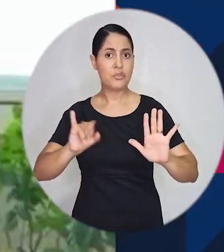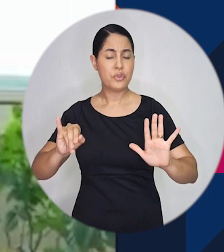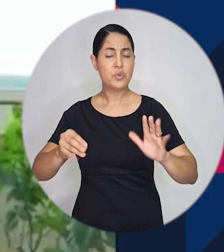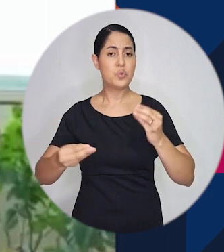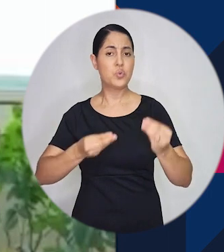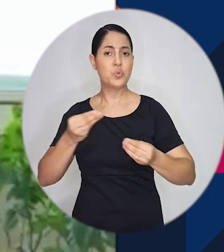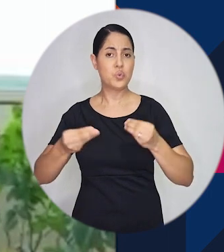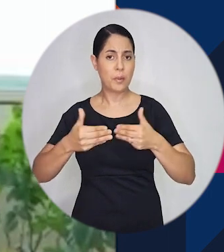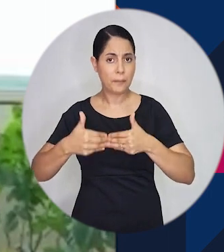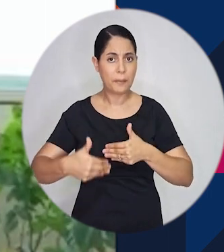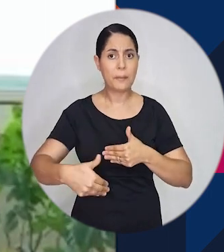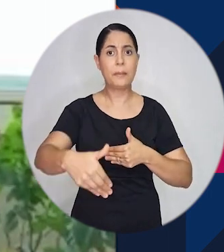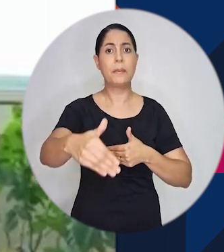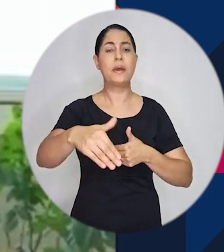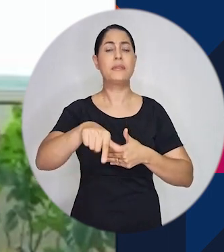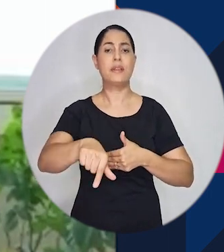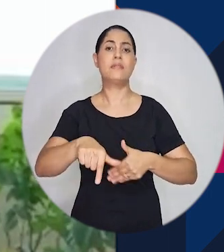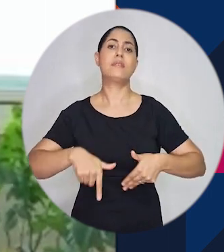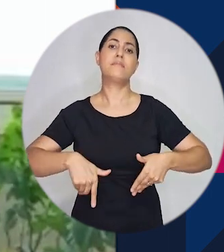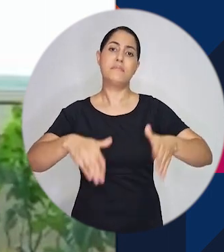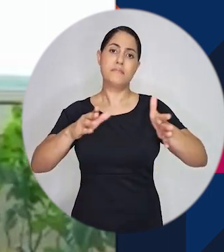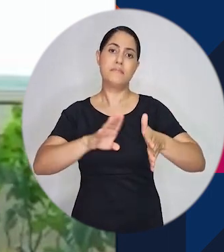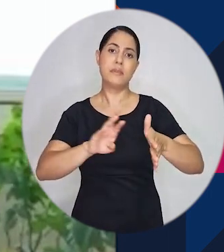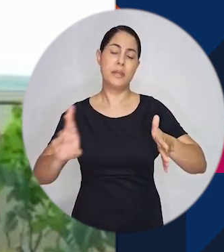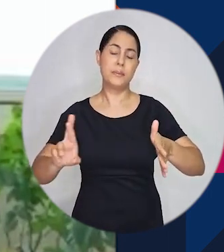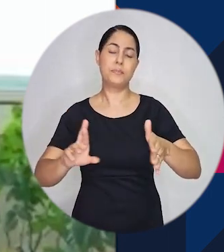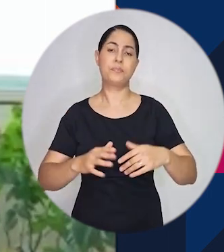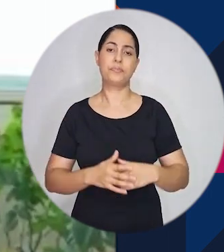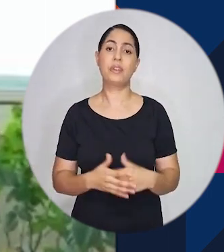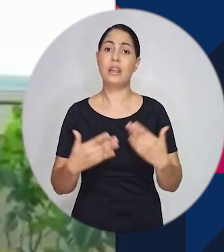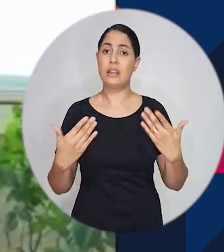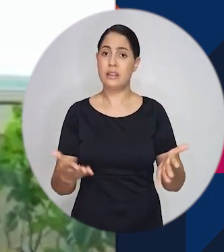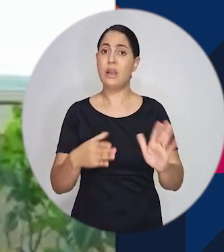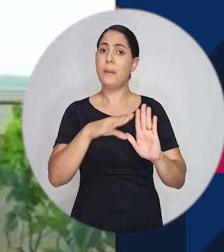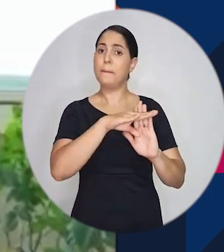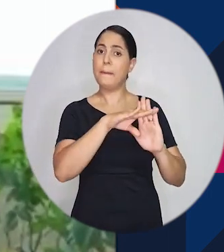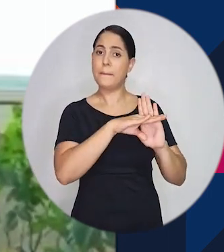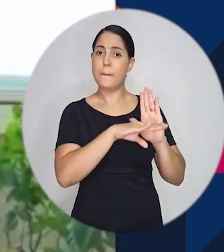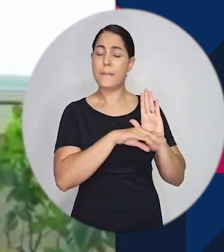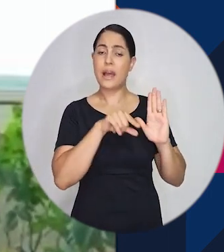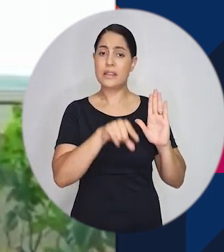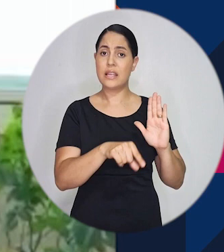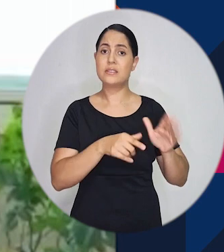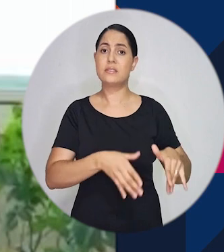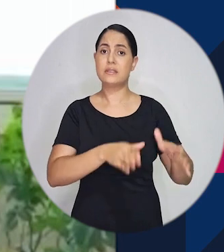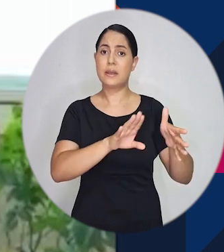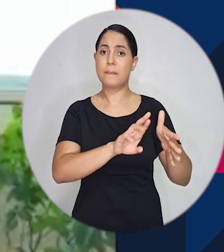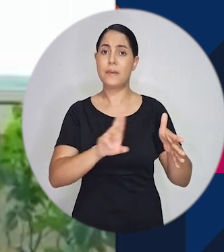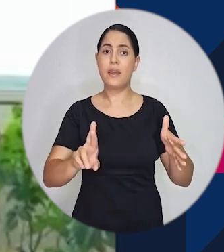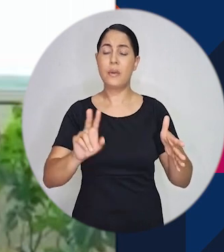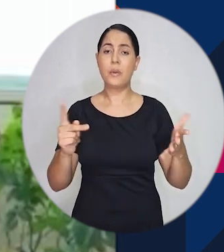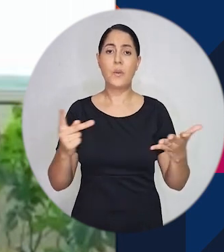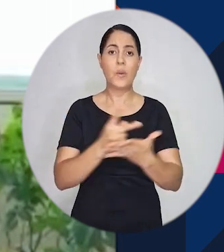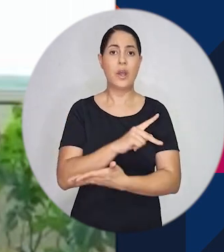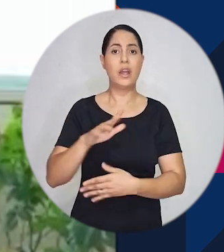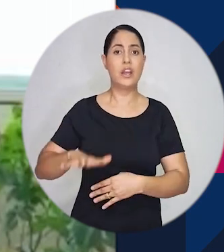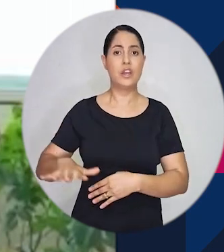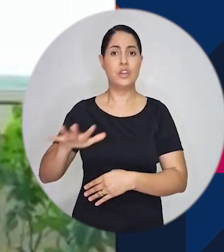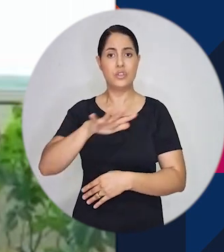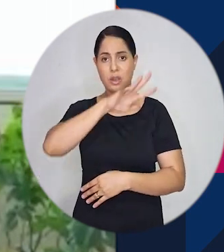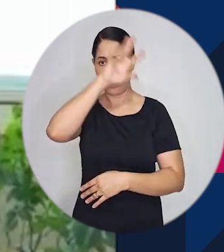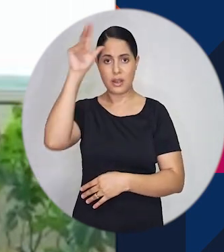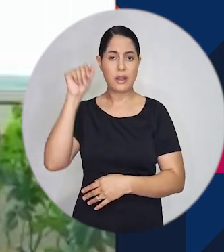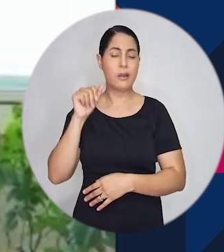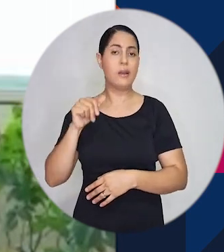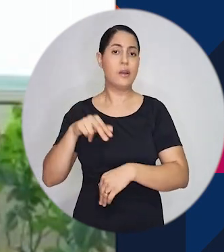licenciamento para a revitalização dessa rodovia. E a falta dessa rodovia, ela torna os estados